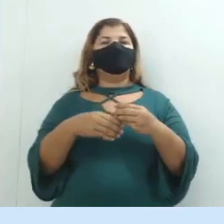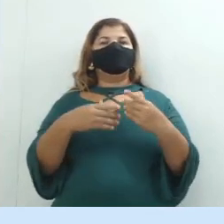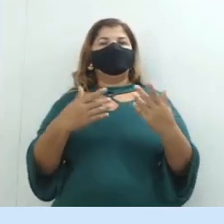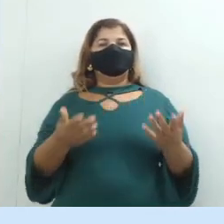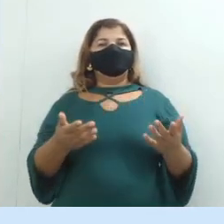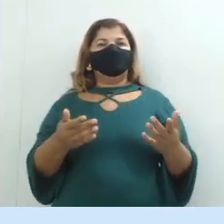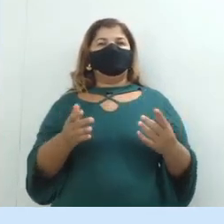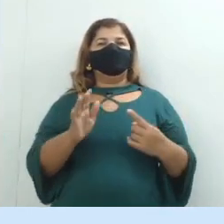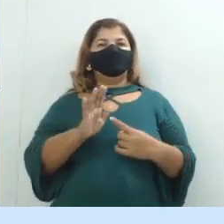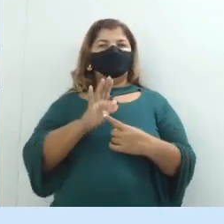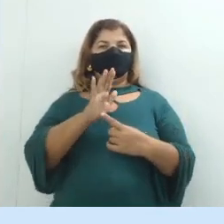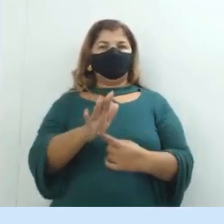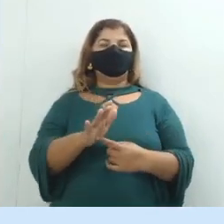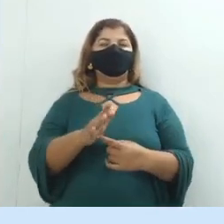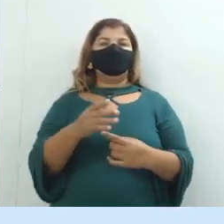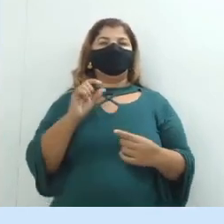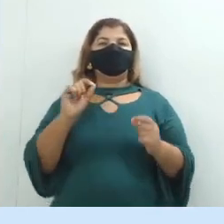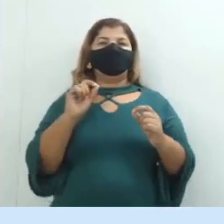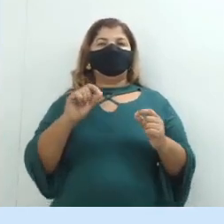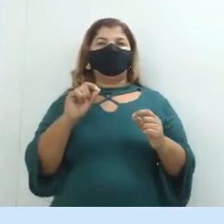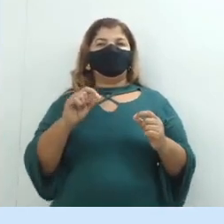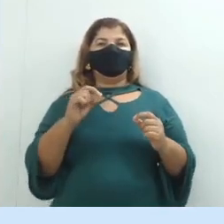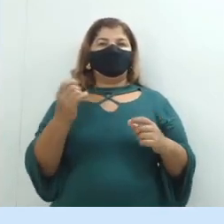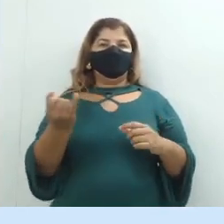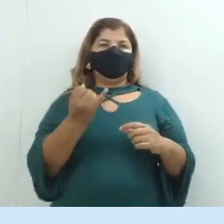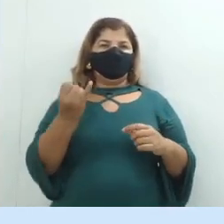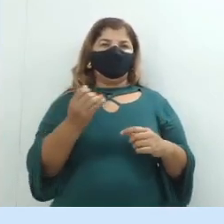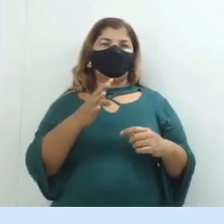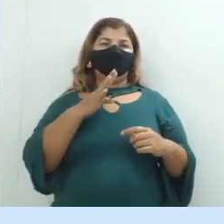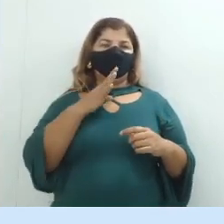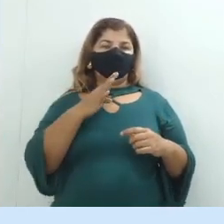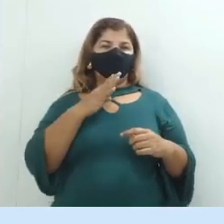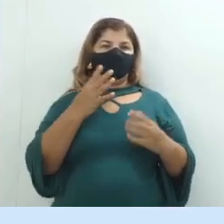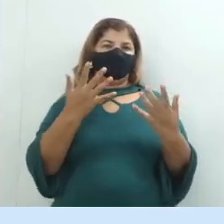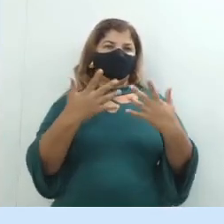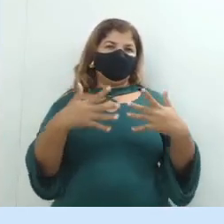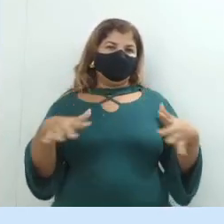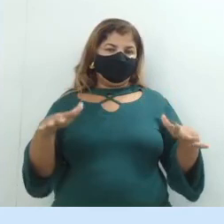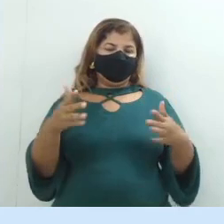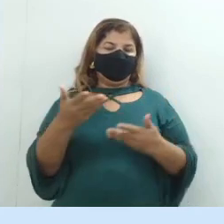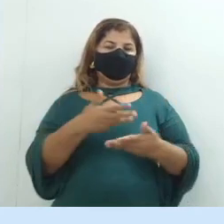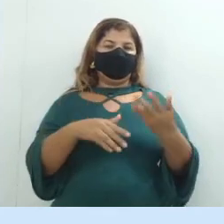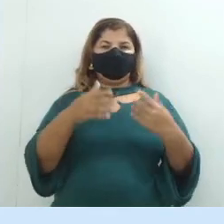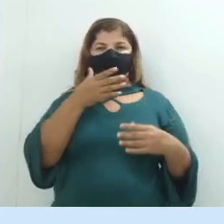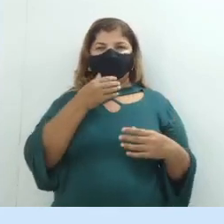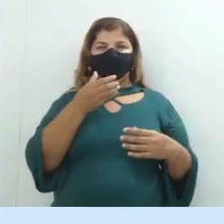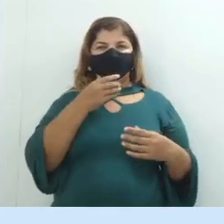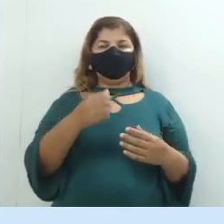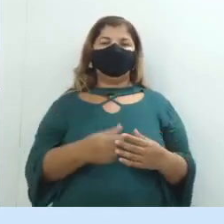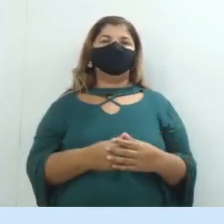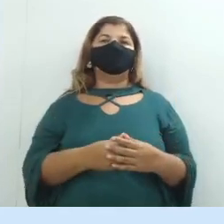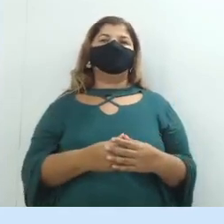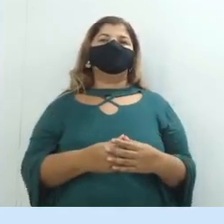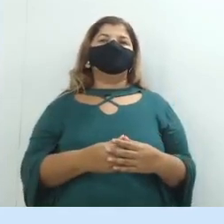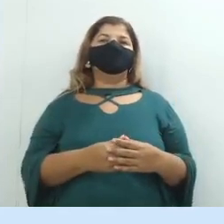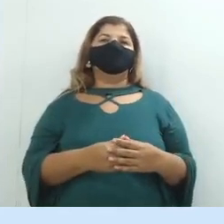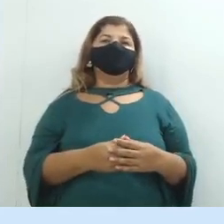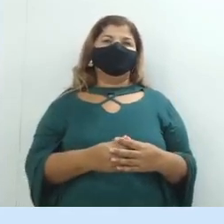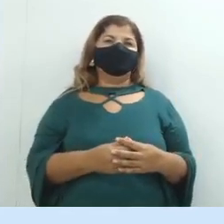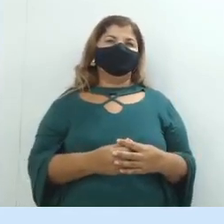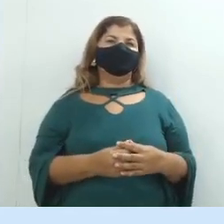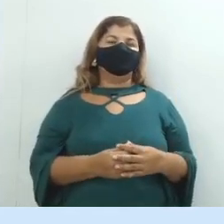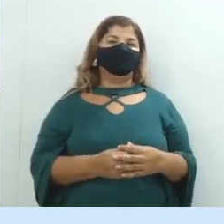contemplativo, as quais reafirmam a primazia do conhecimento da natureza em relação ao homem. Vamos